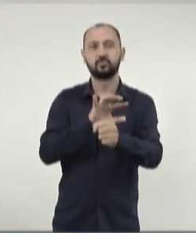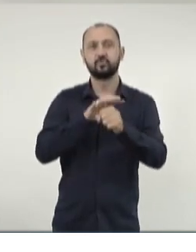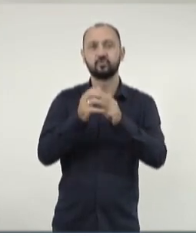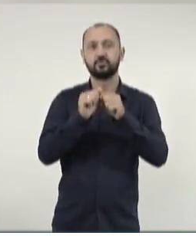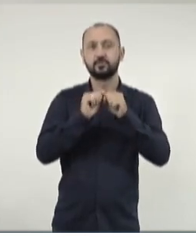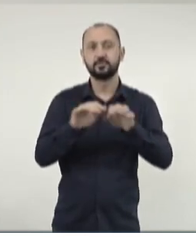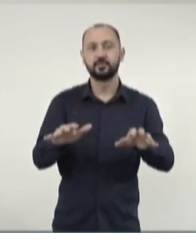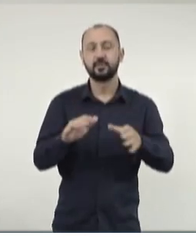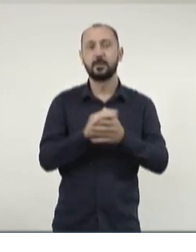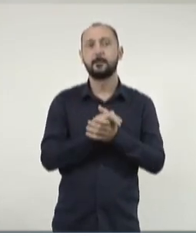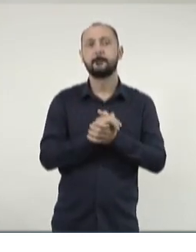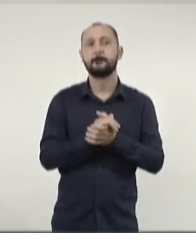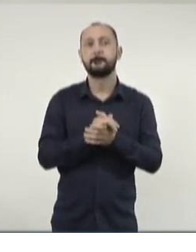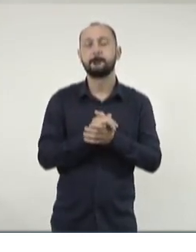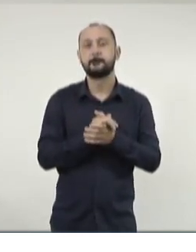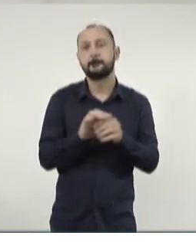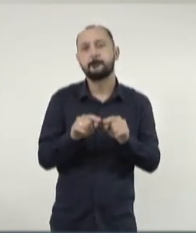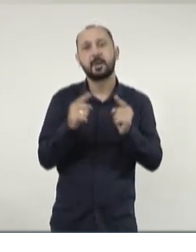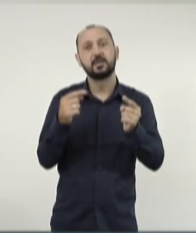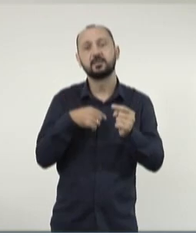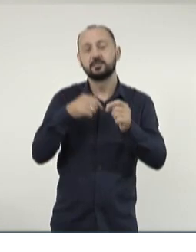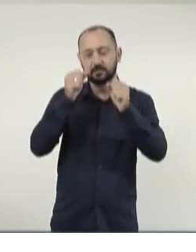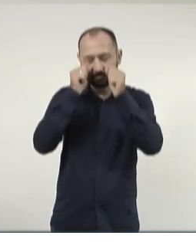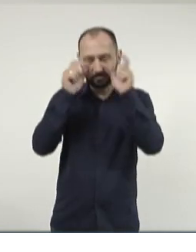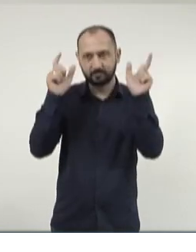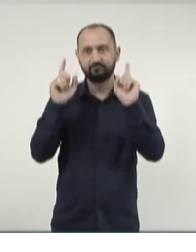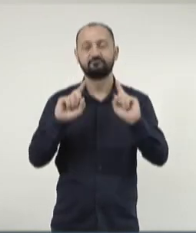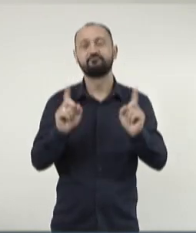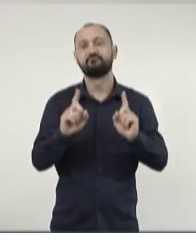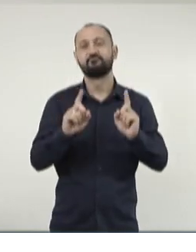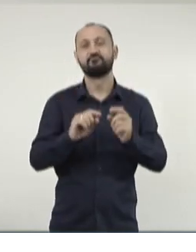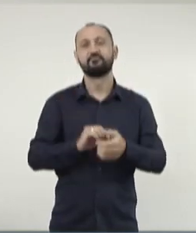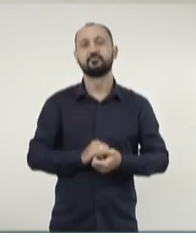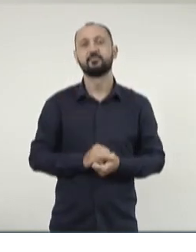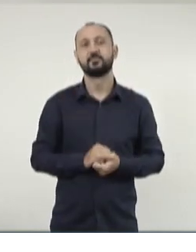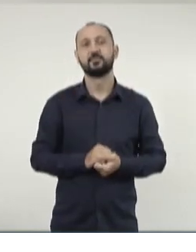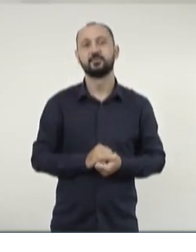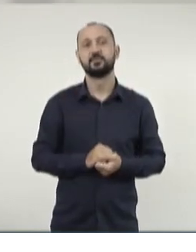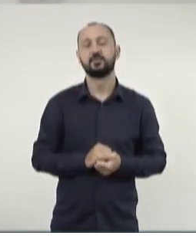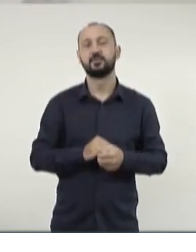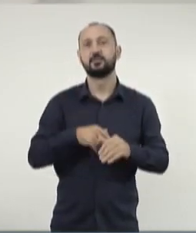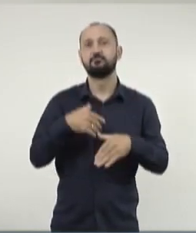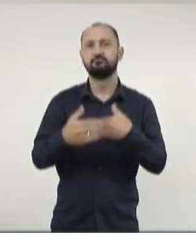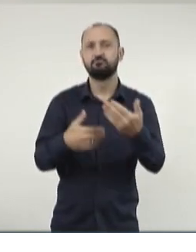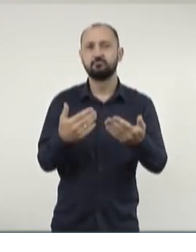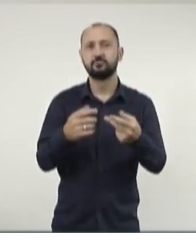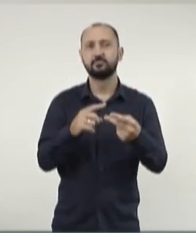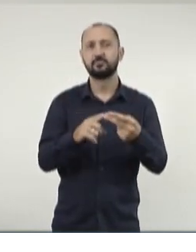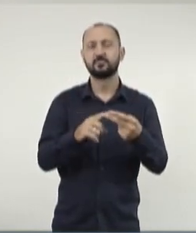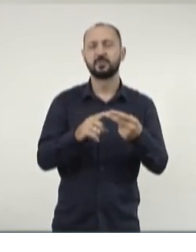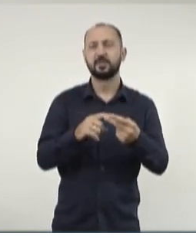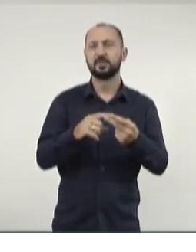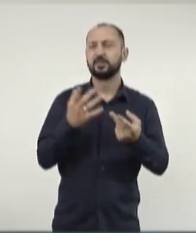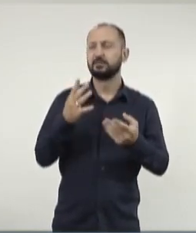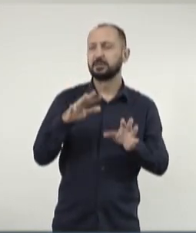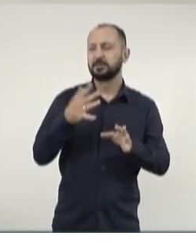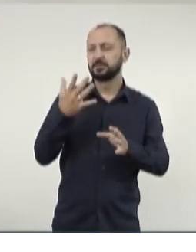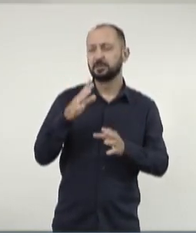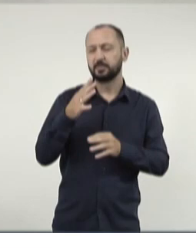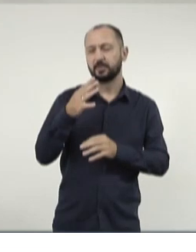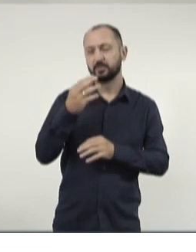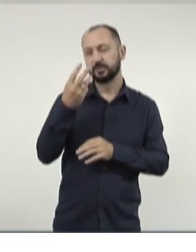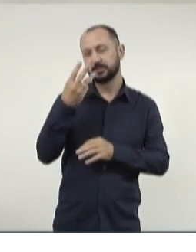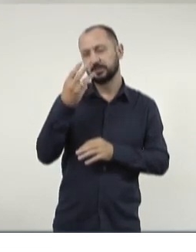Covid, mas ele não acordou mais, né? Ele passou quase 30 dias na